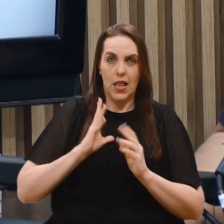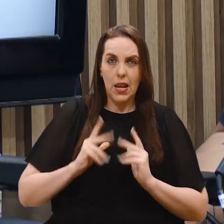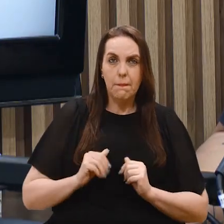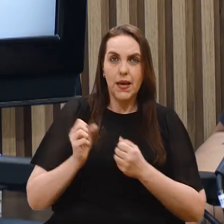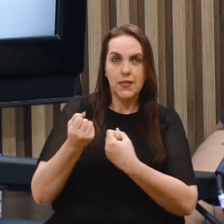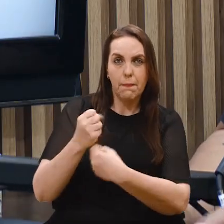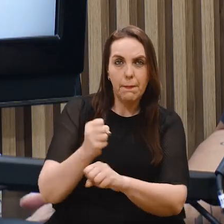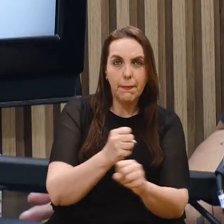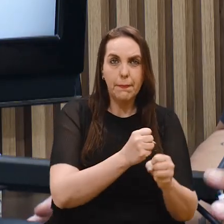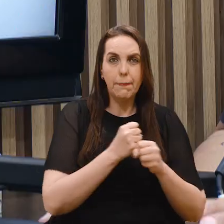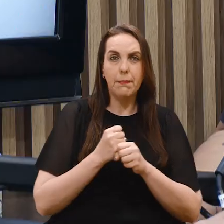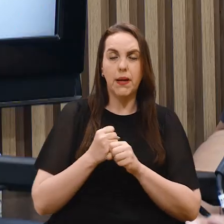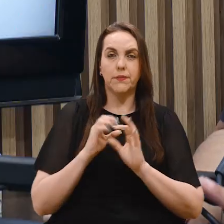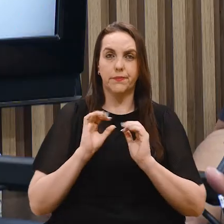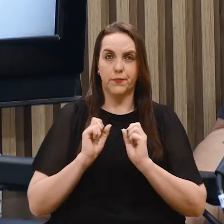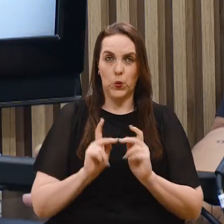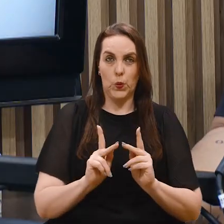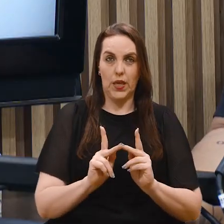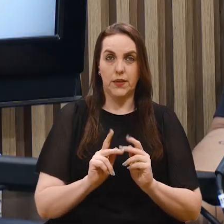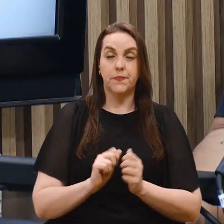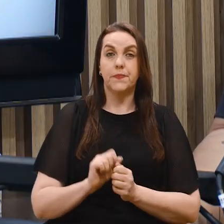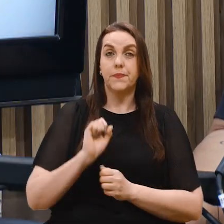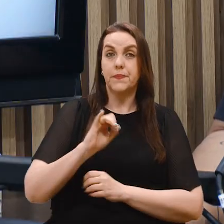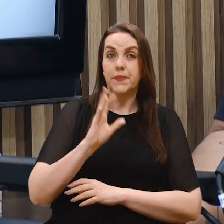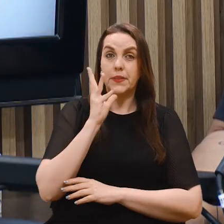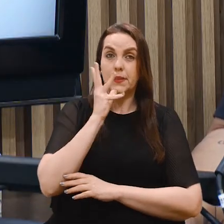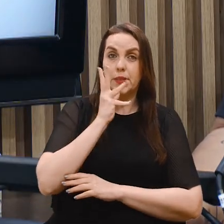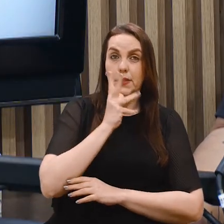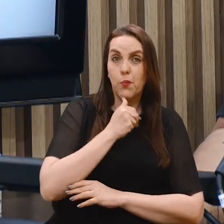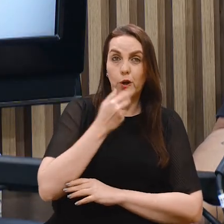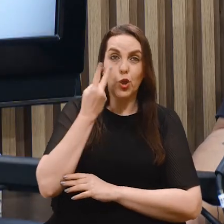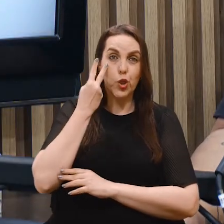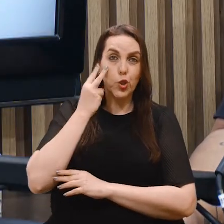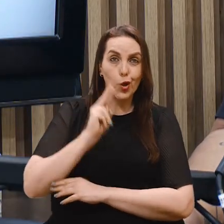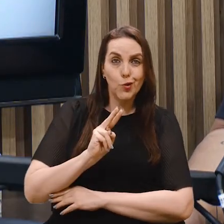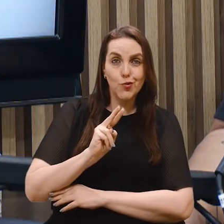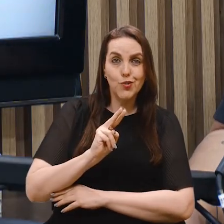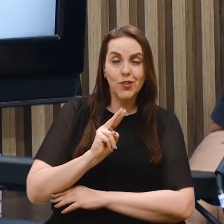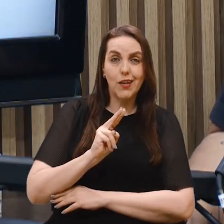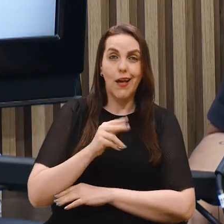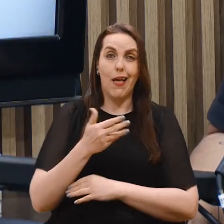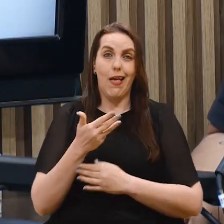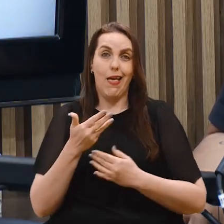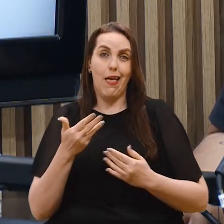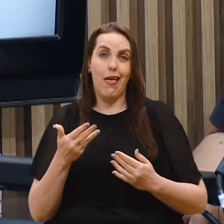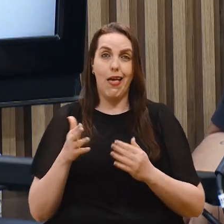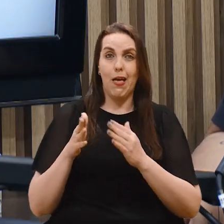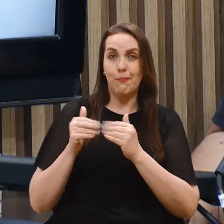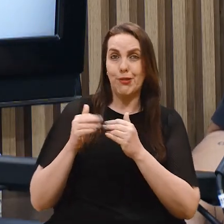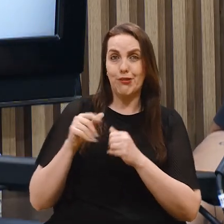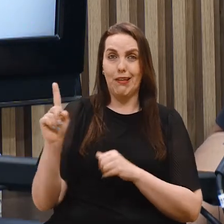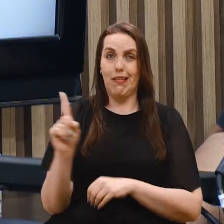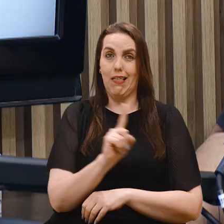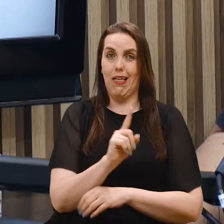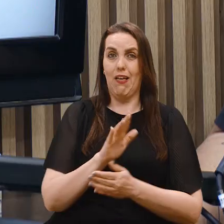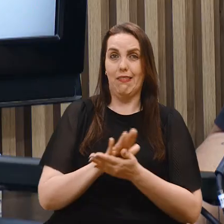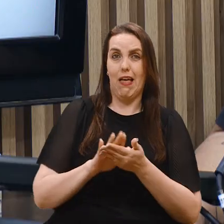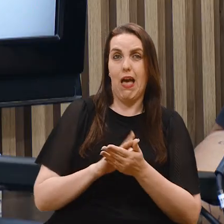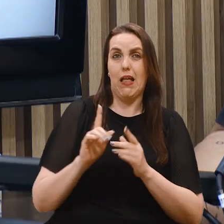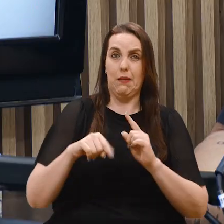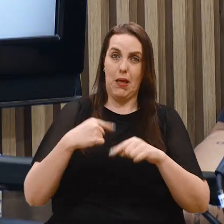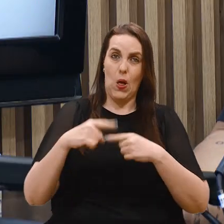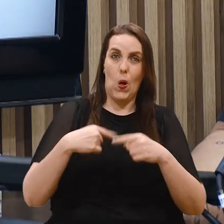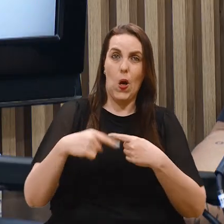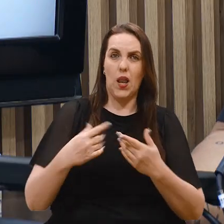o quê. Aí, se demora 2 dias, pediram e os caras não vêm, enrolando e não